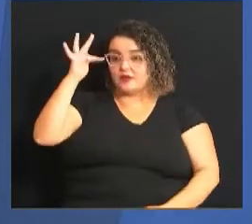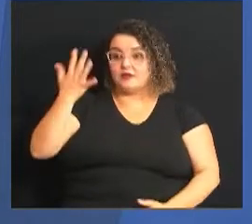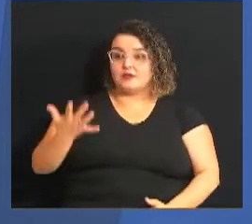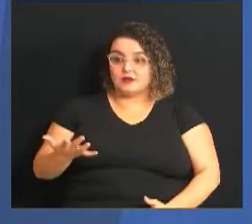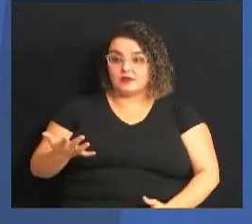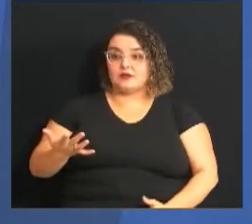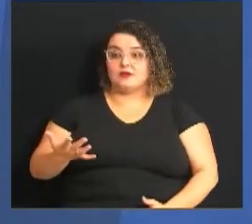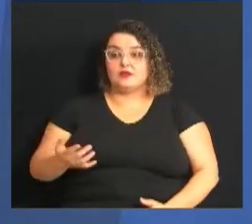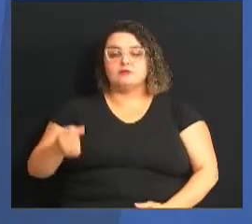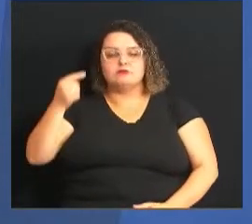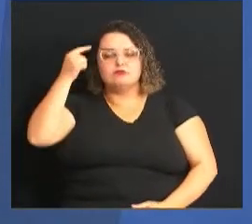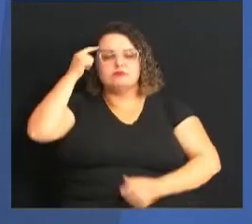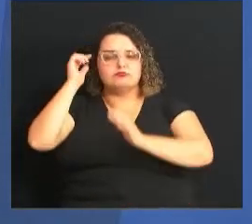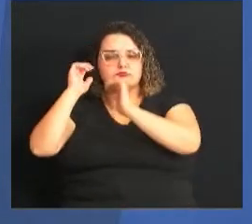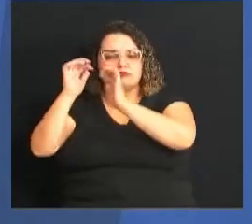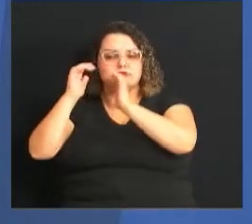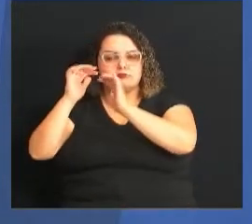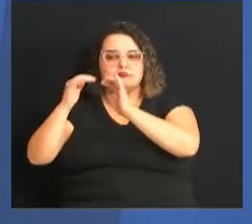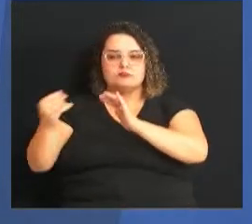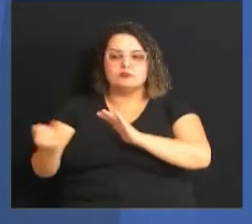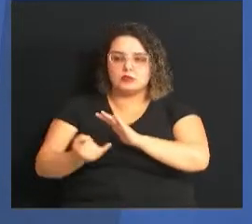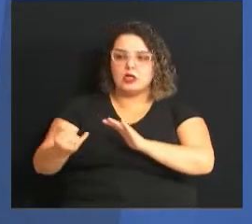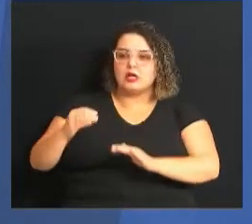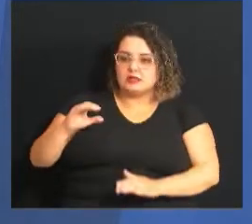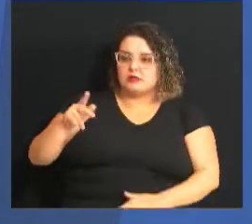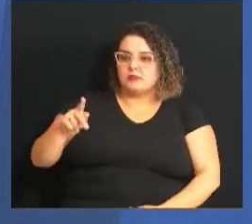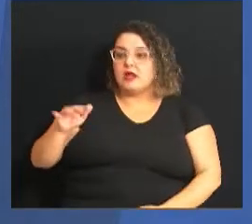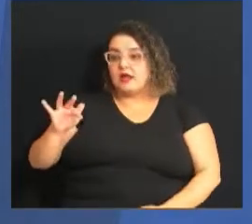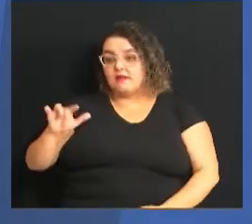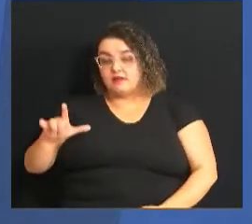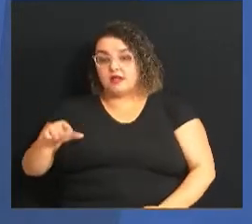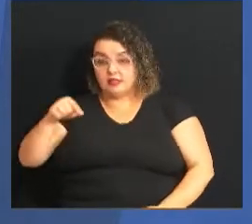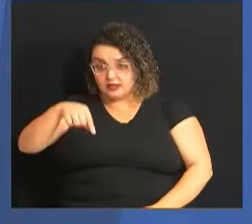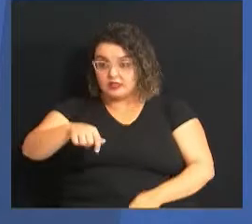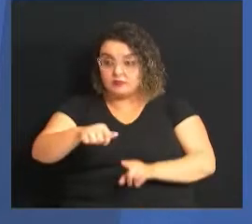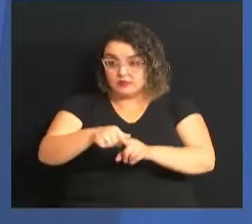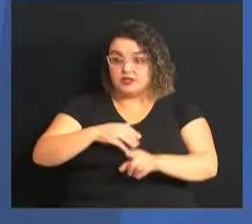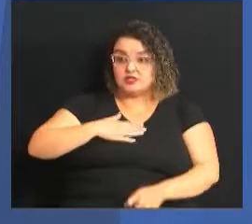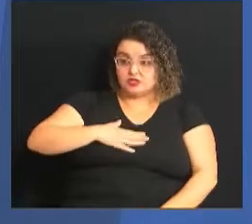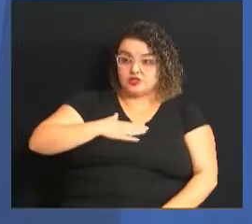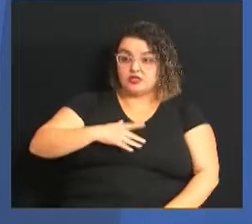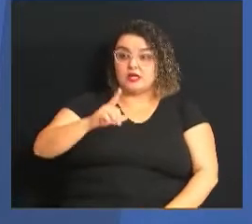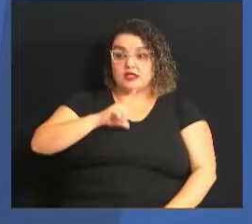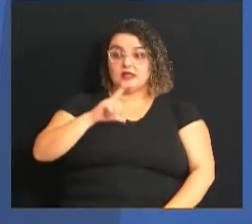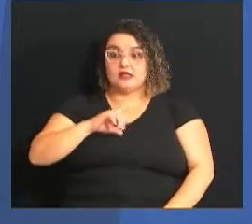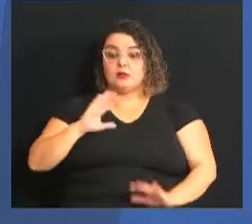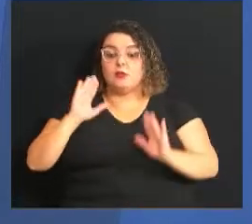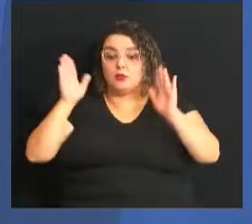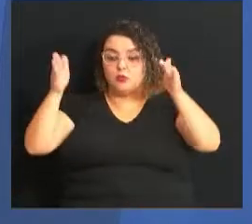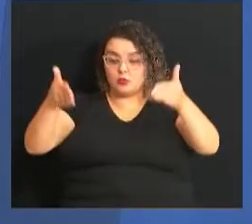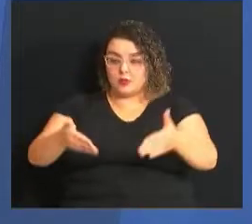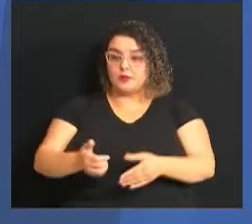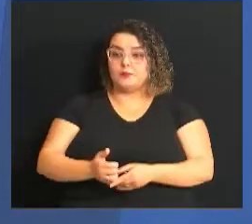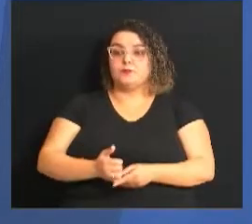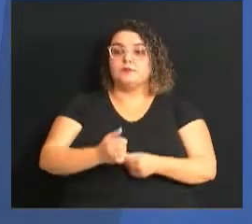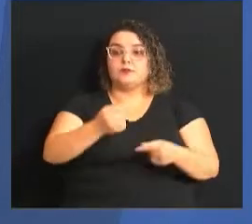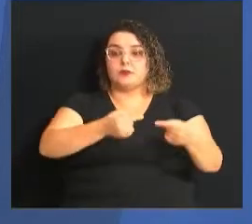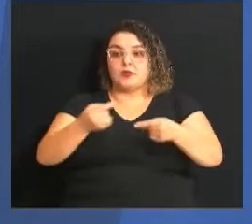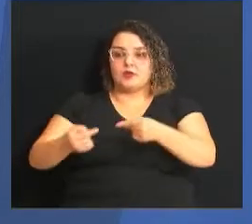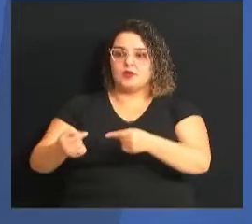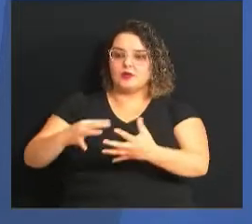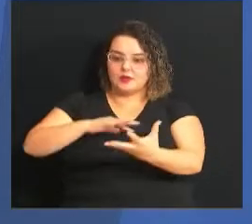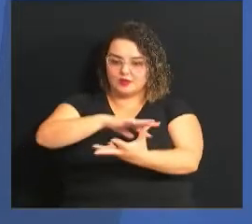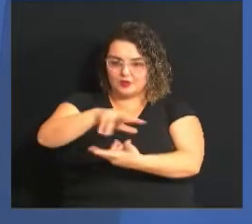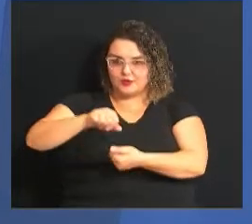de reflexões do Instituto CPFL. E neste mês de agosto a gente tem uma série voltada à discussão da